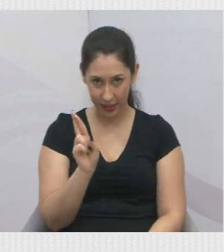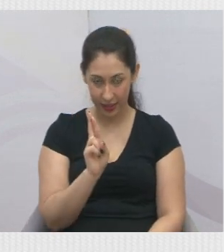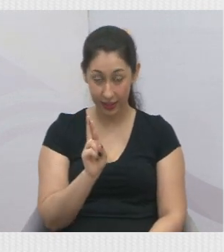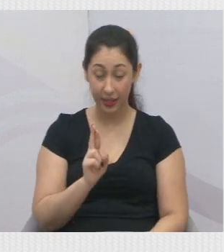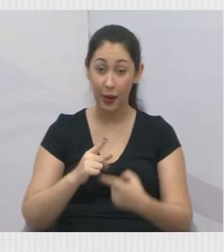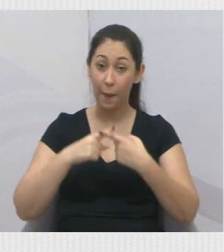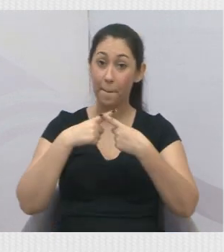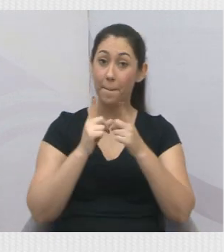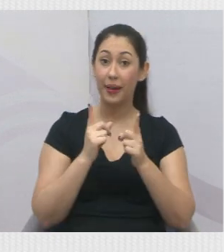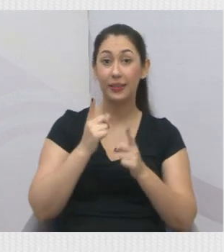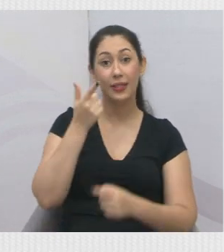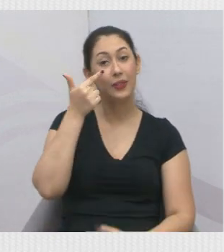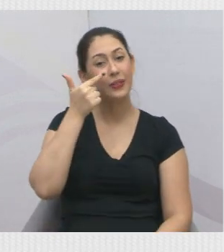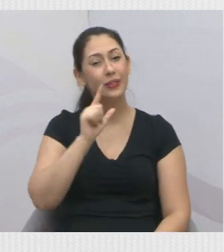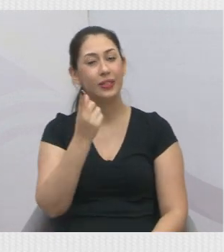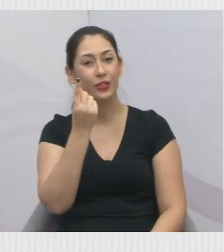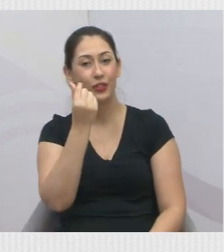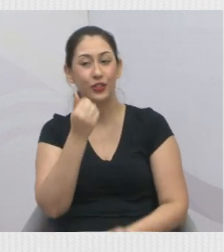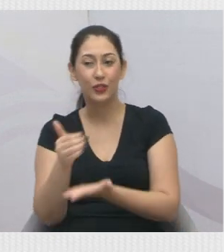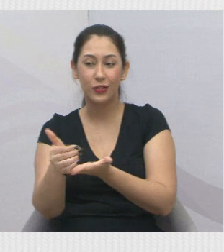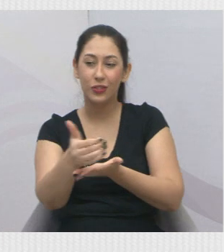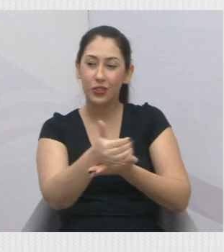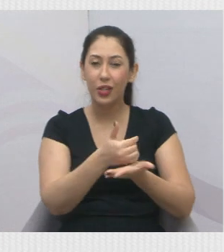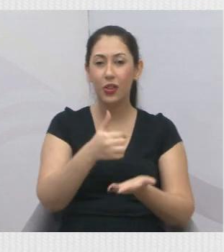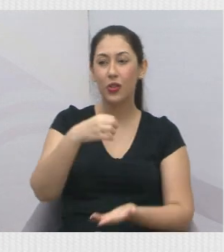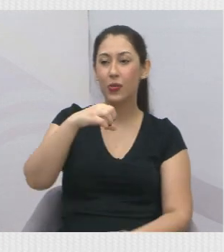R$ 95.871.000, na qual foi realizado